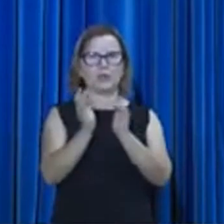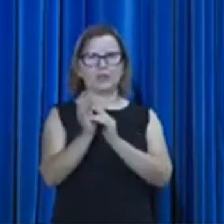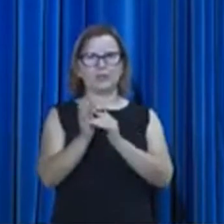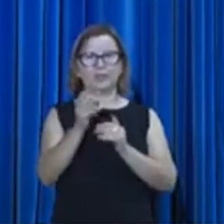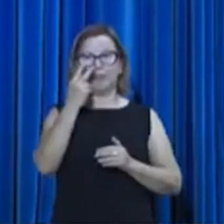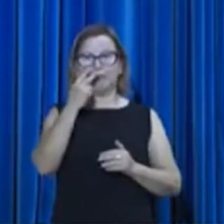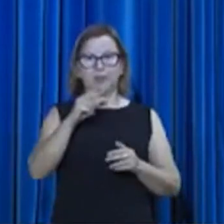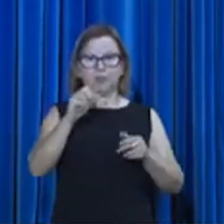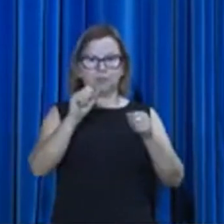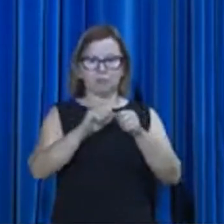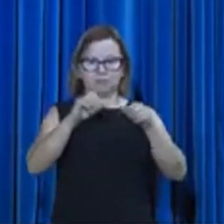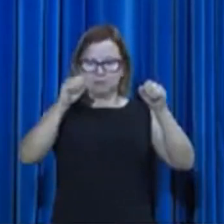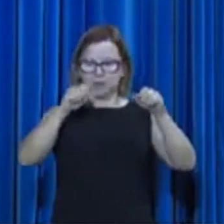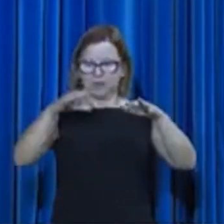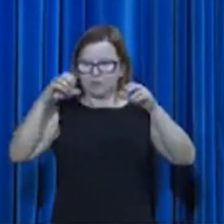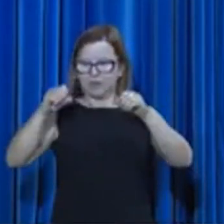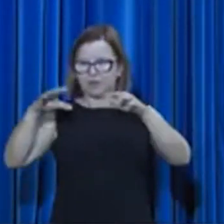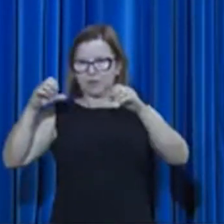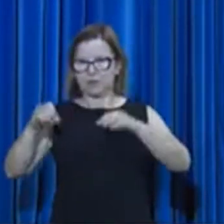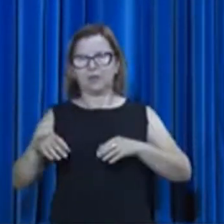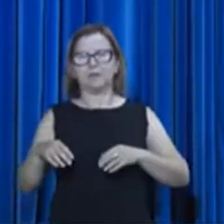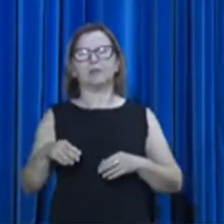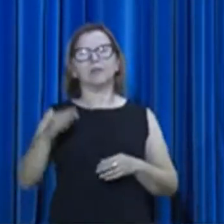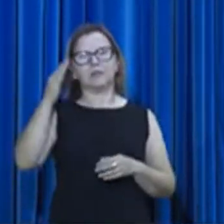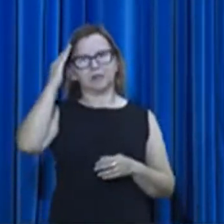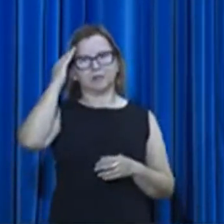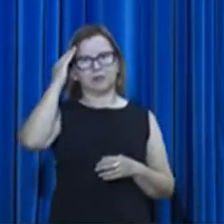Ele é autoridade sobre a natureza.